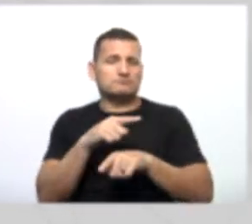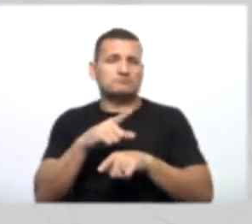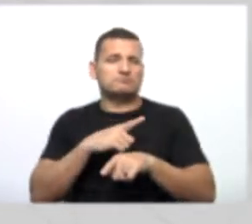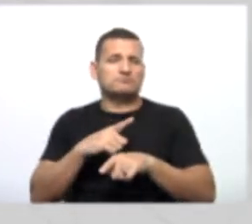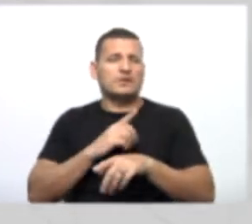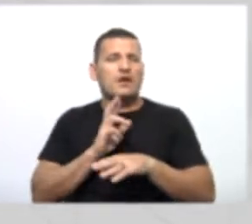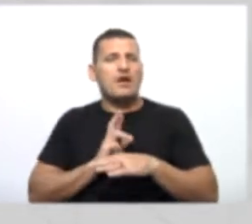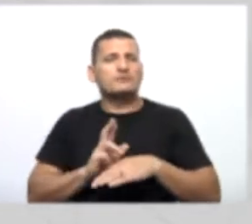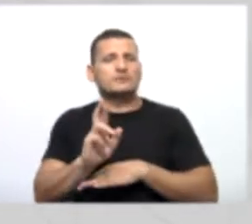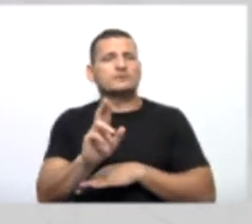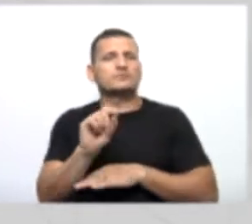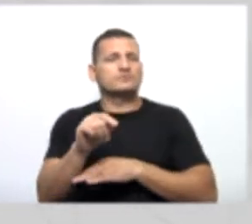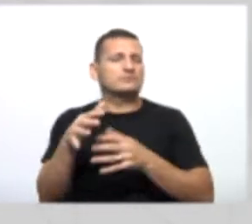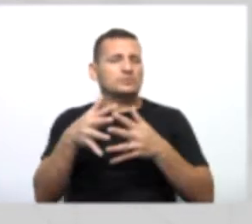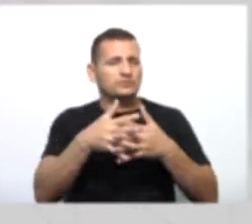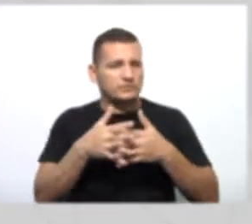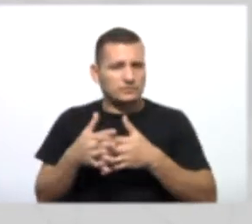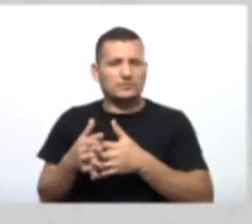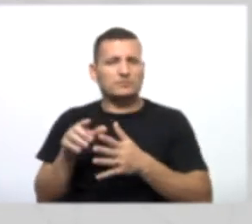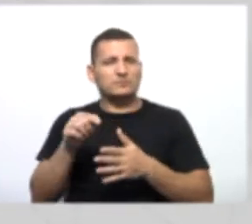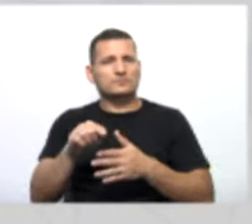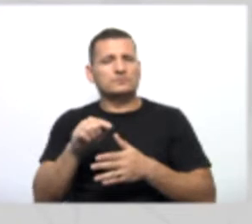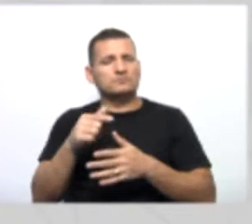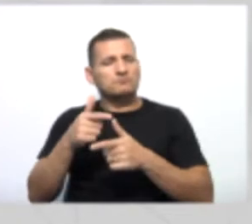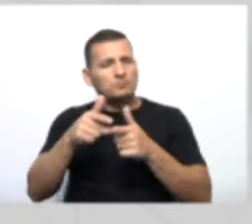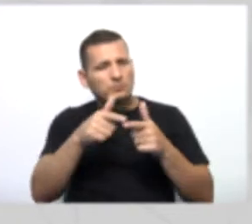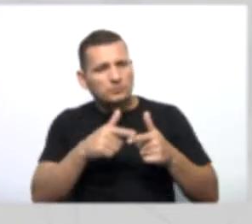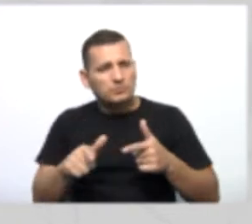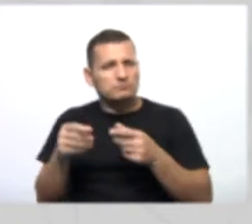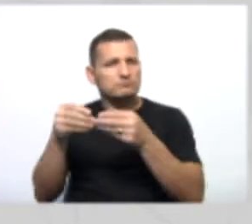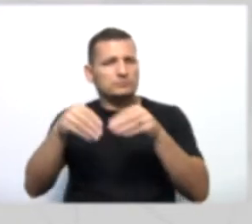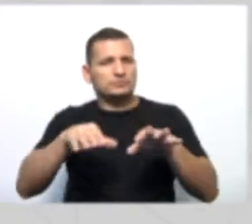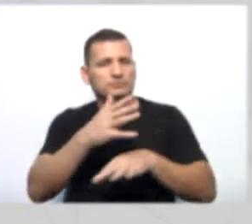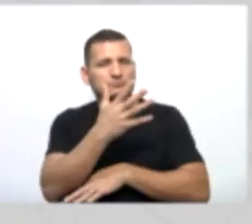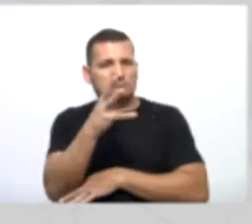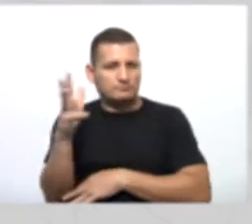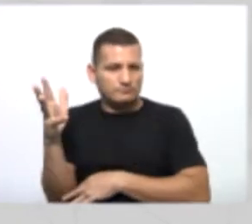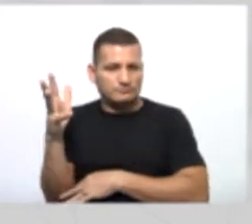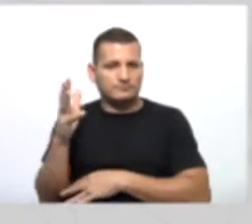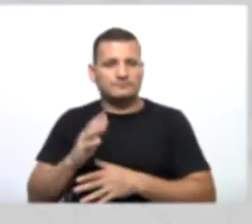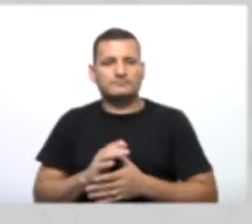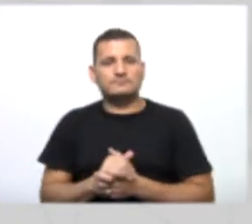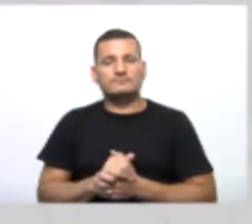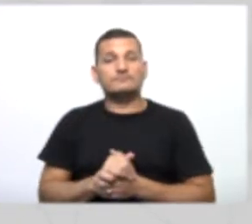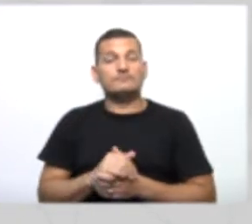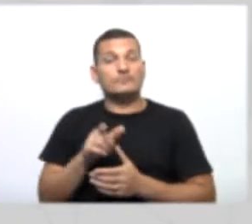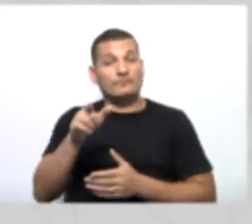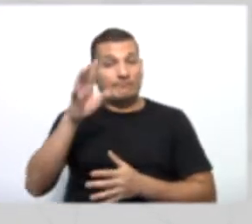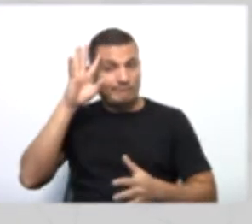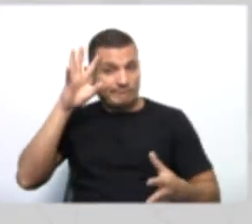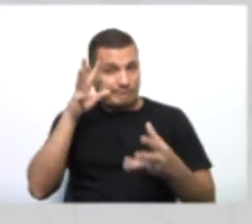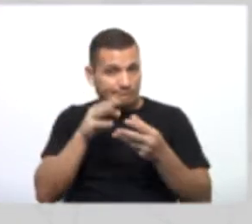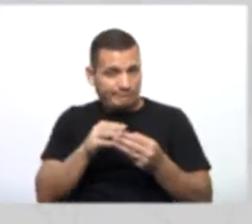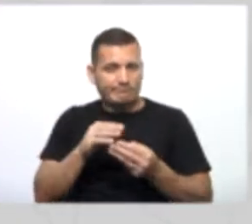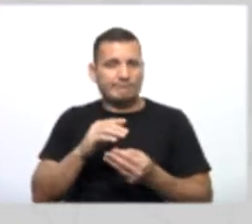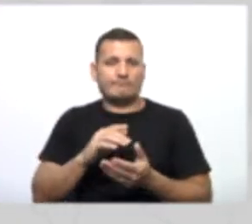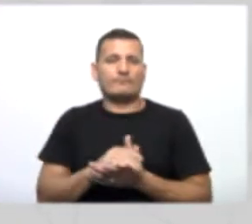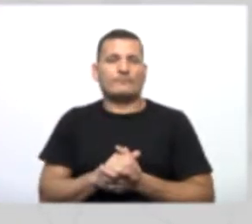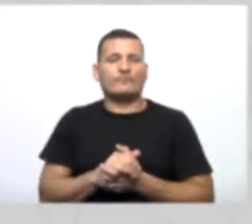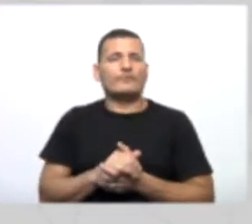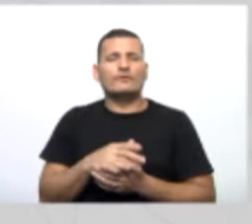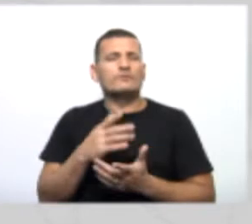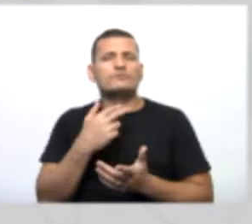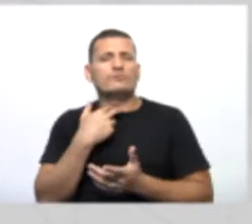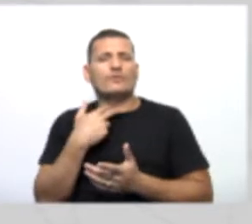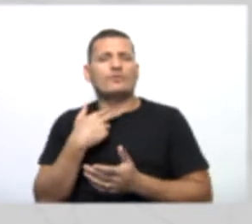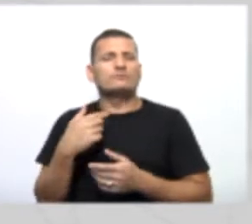representativos dessa confusão, desses efeitos nocivos ao meio ambiente. E aí chegaram a uma conclusão. Na verdade, não dá para ficar